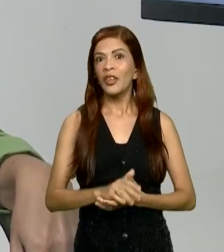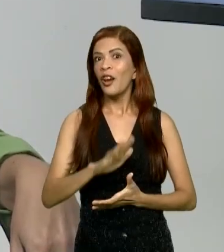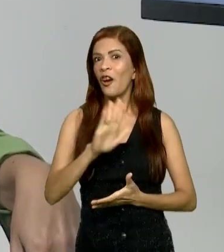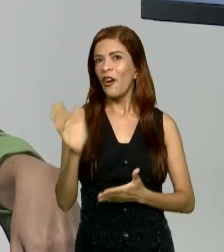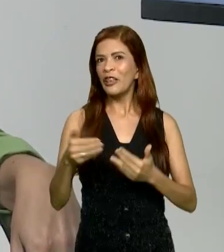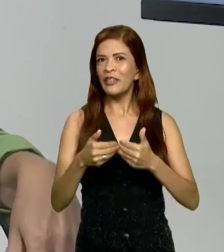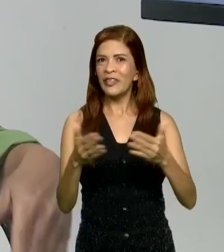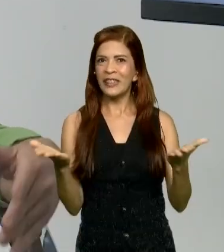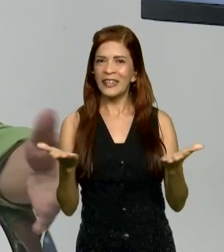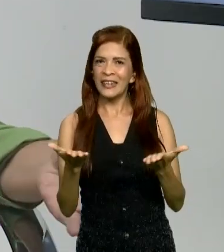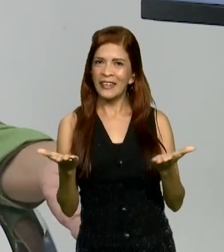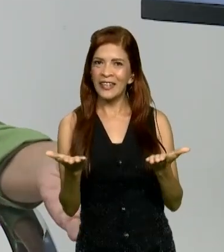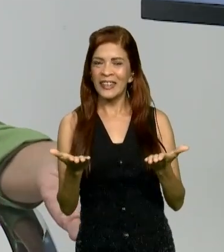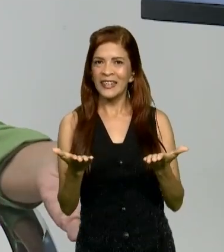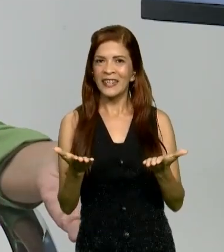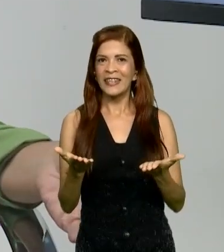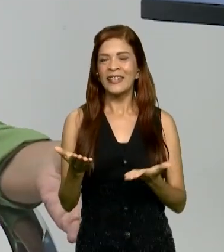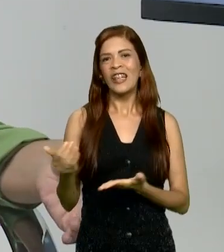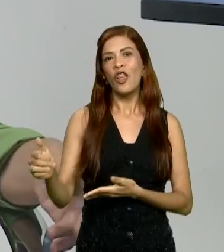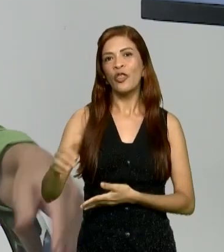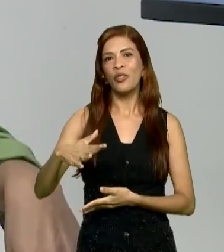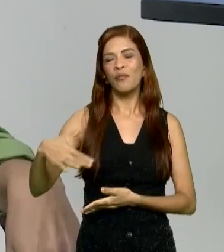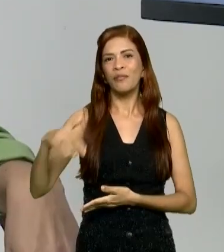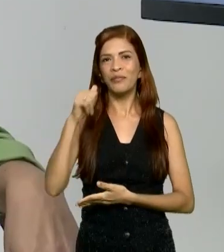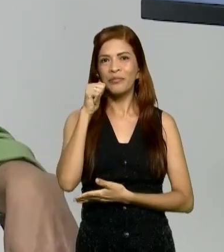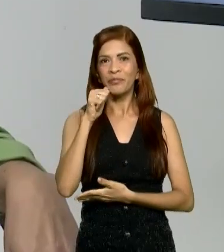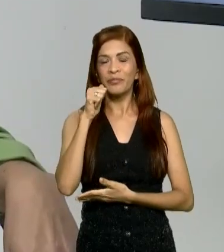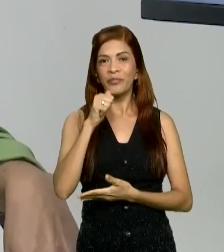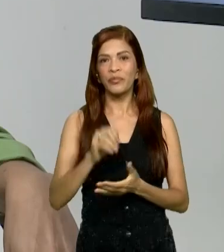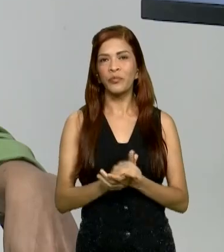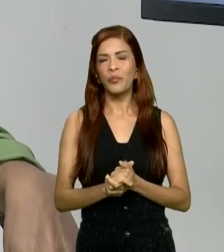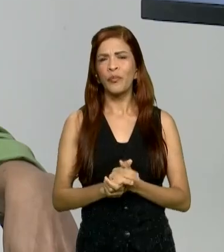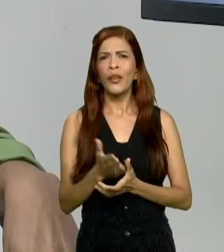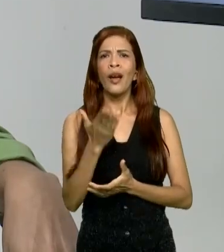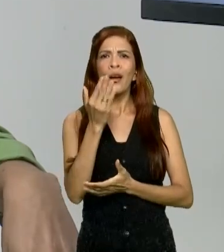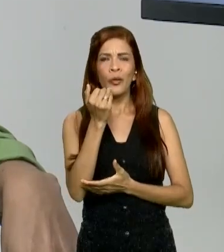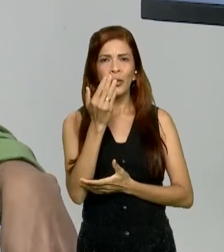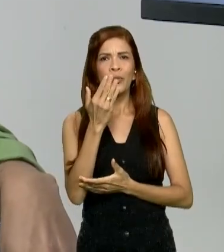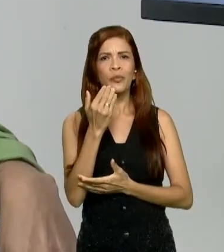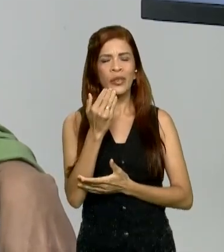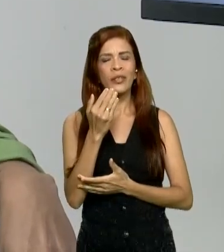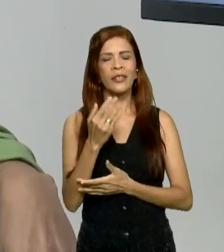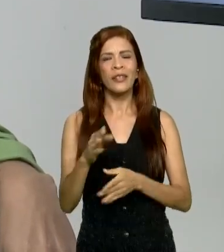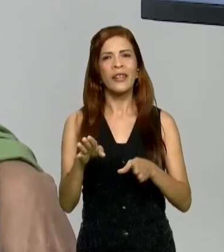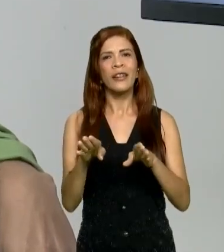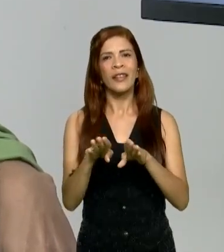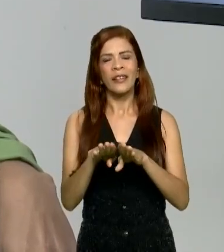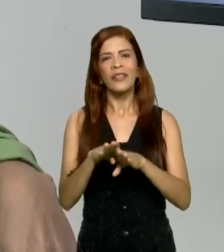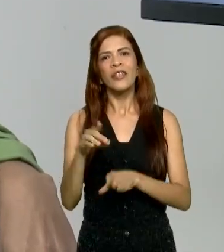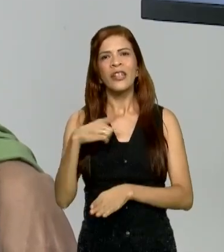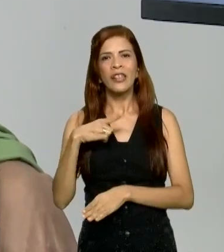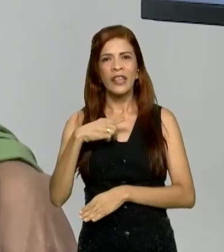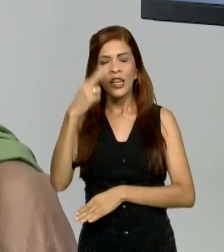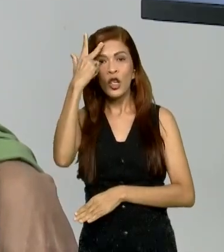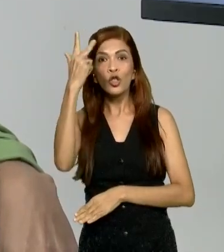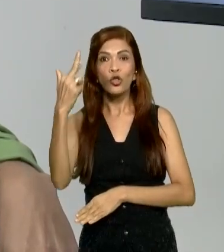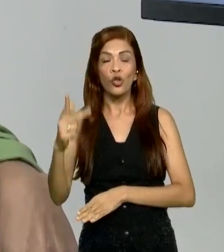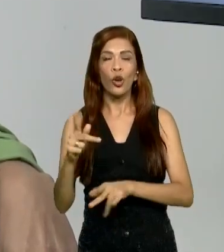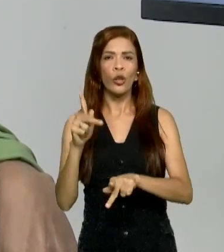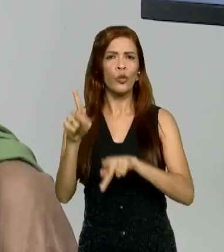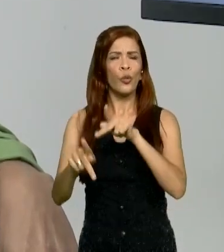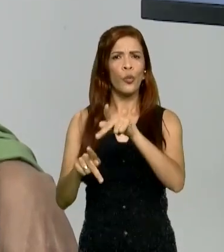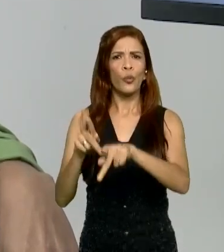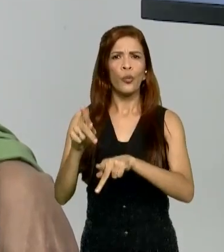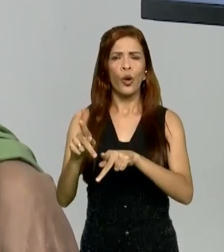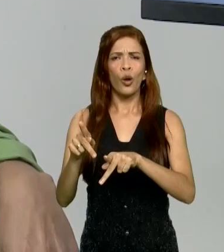Olá, está começando a partir de agora o Toda Mulher. A comida também conta a história de um povo. Não falo apenas